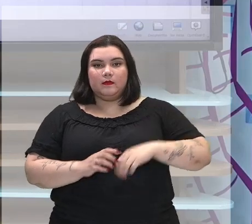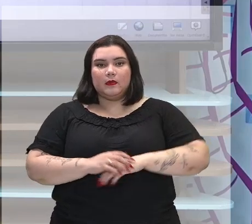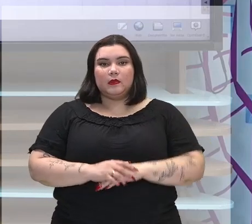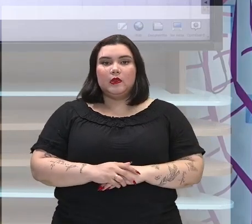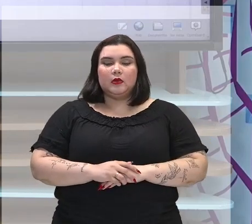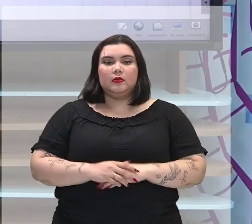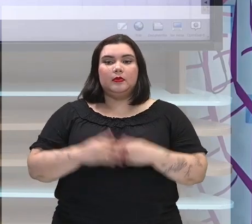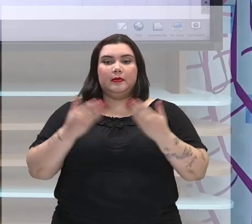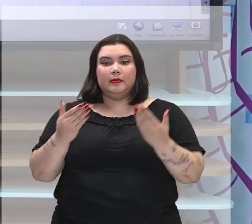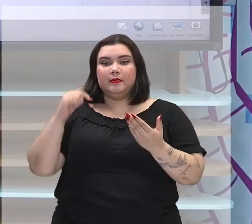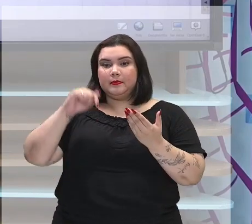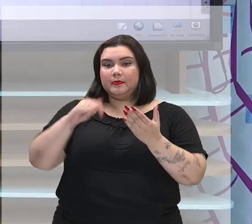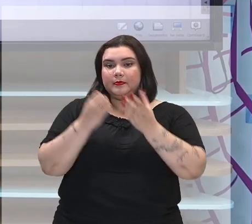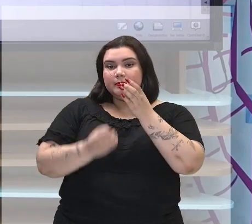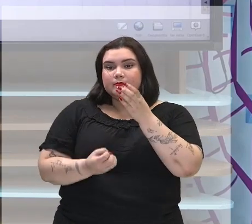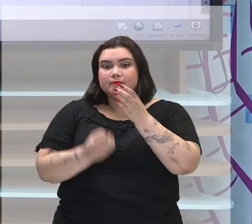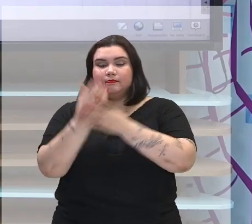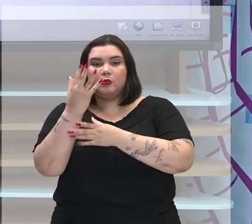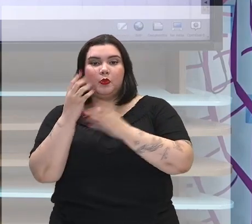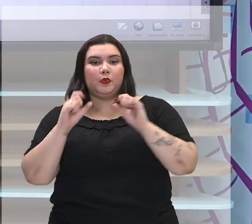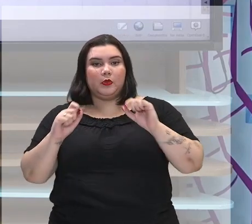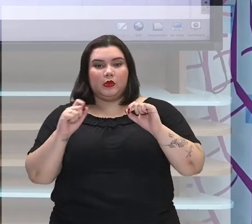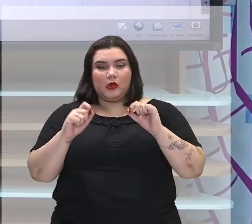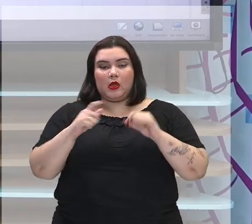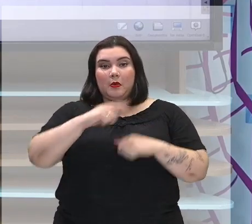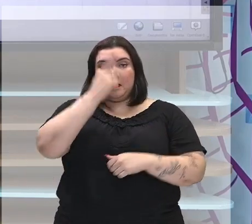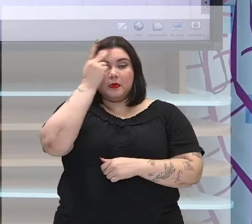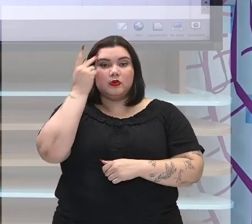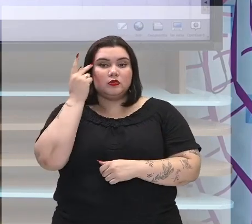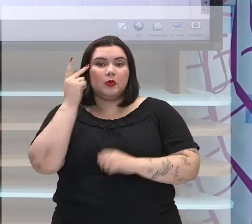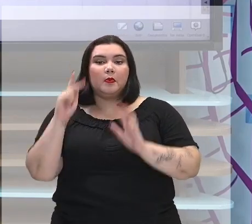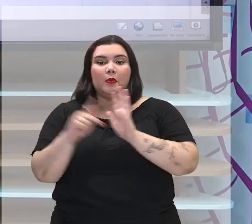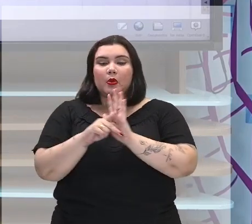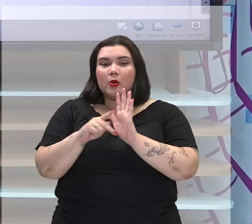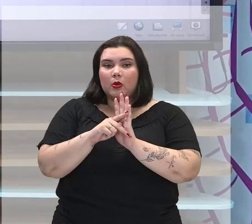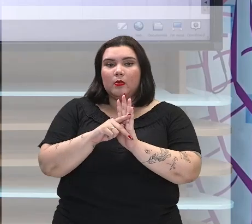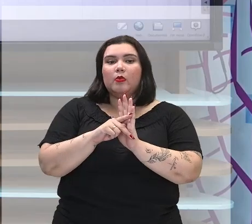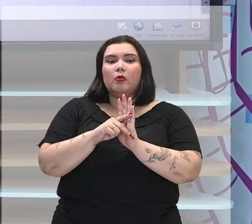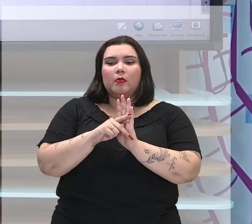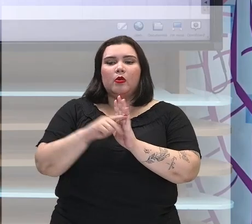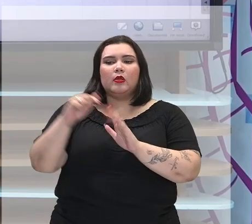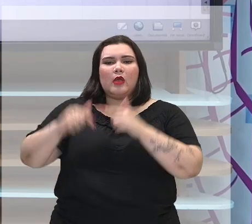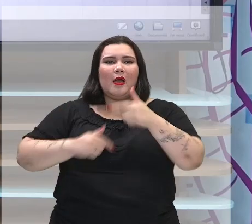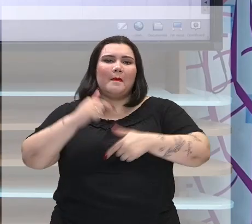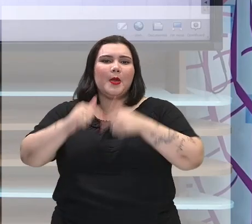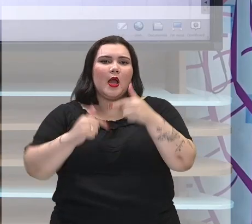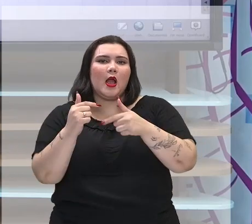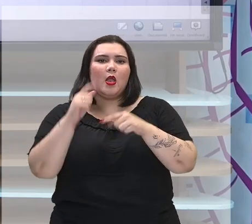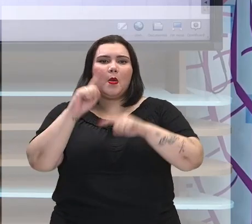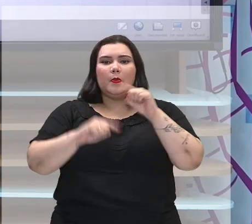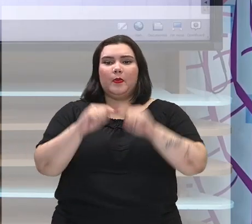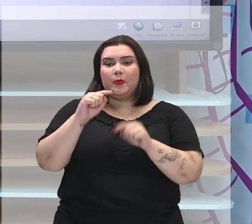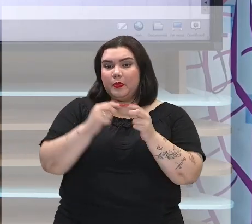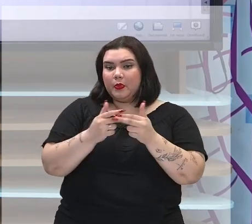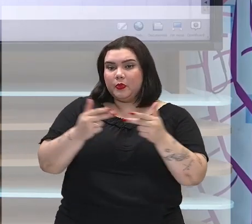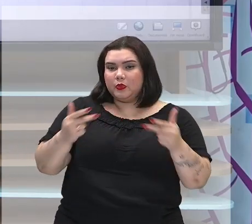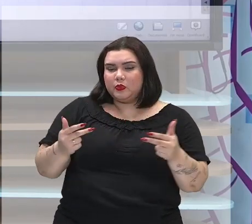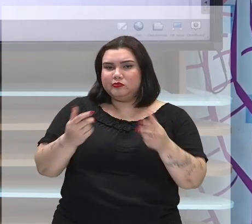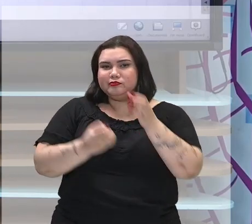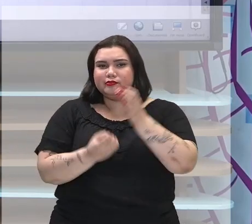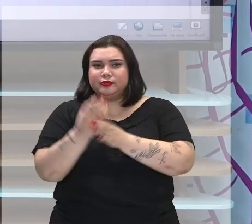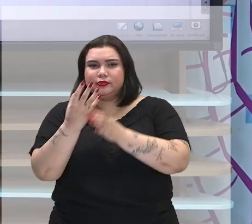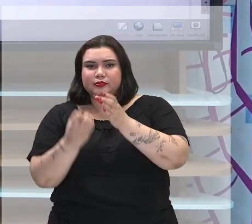será implementada o que? O sistema de plantations, na qual aquele território